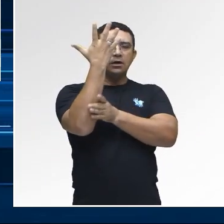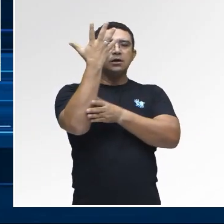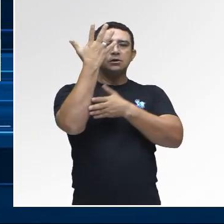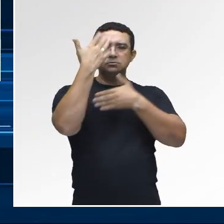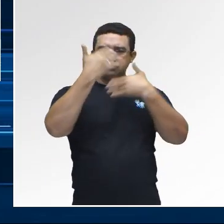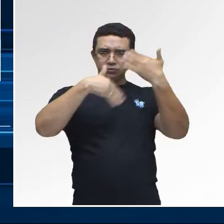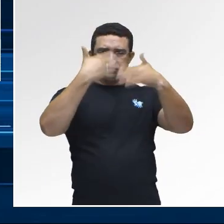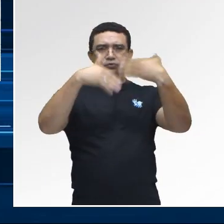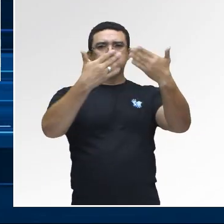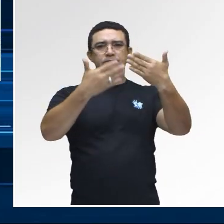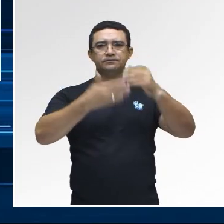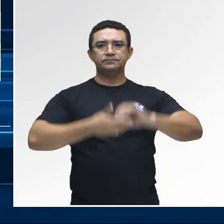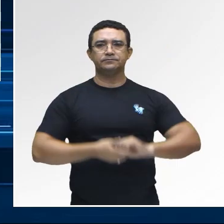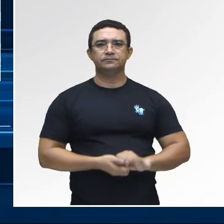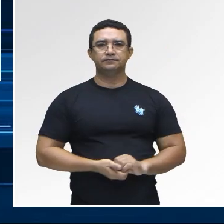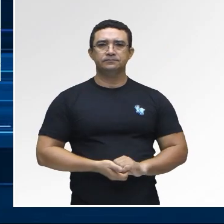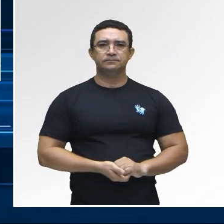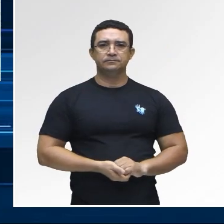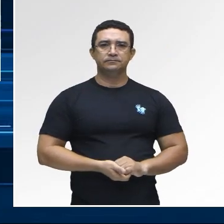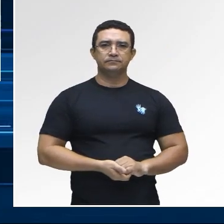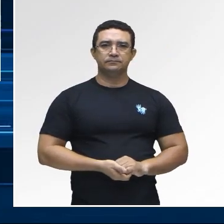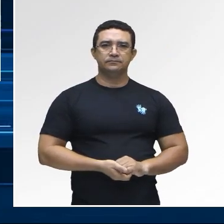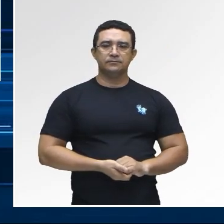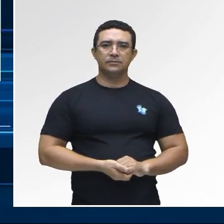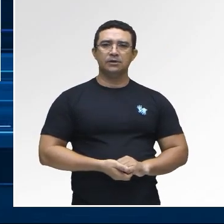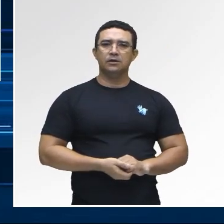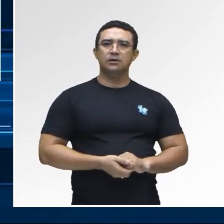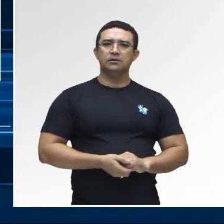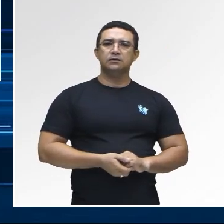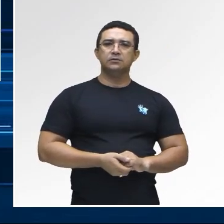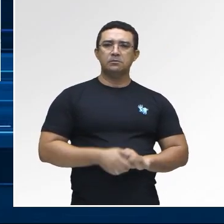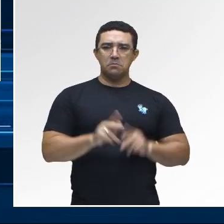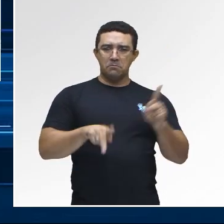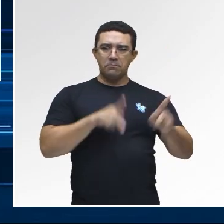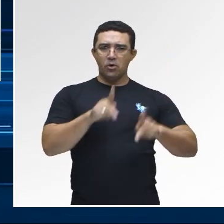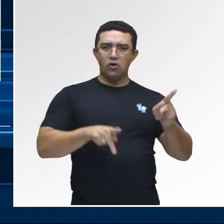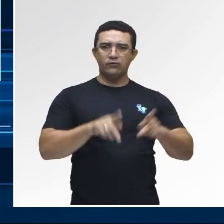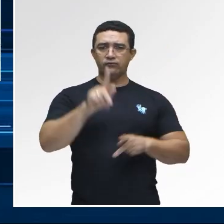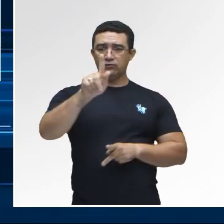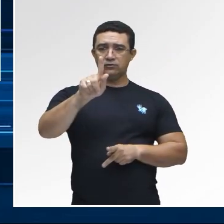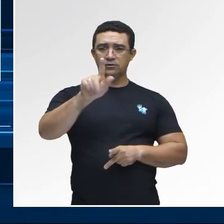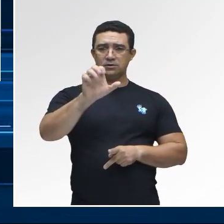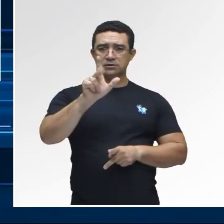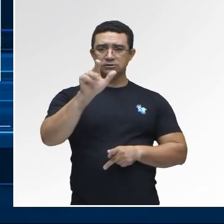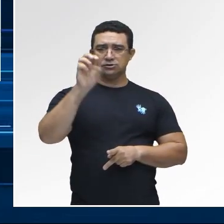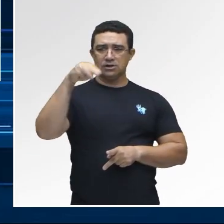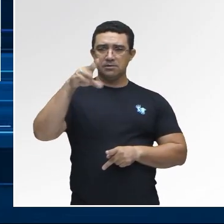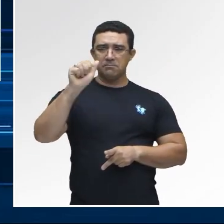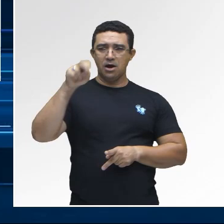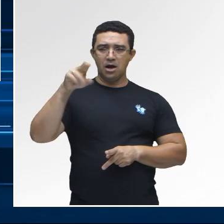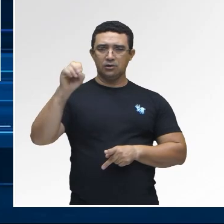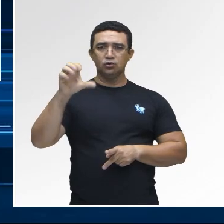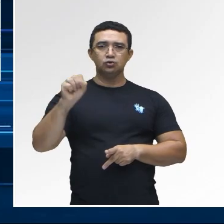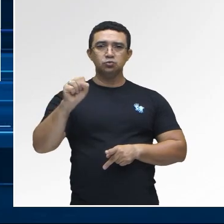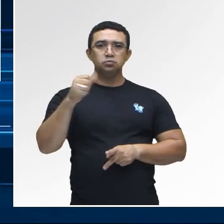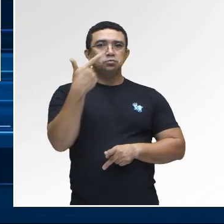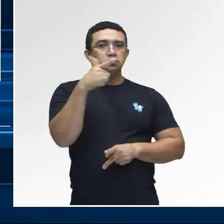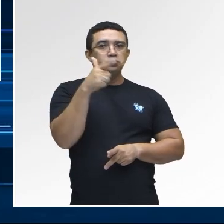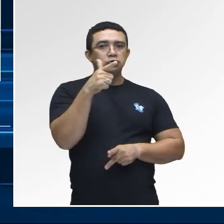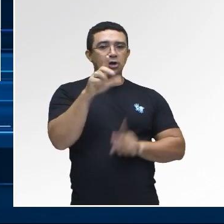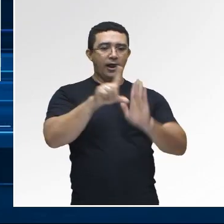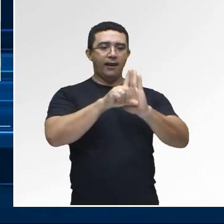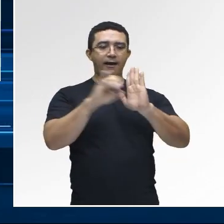elaborando. Vamos lá, então? Os germanos não possuíam leis escritas, outra diferença